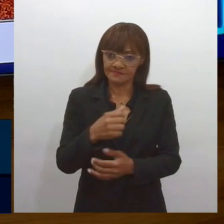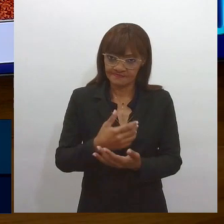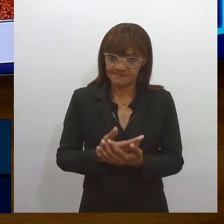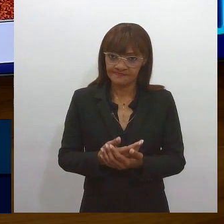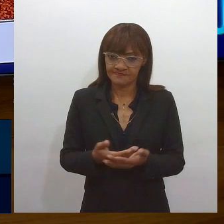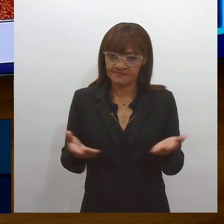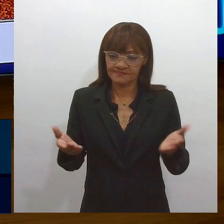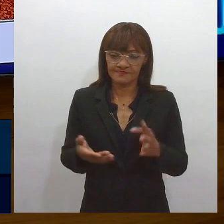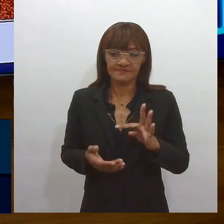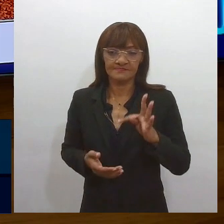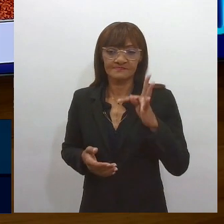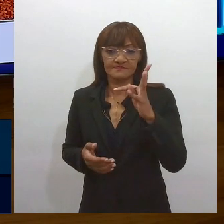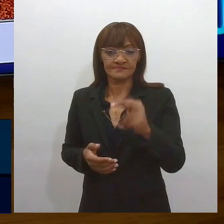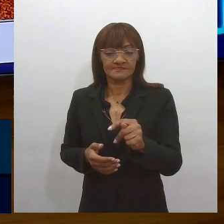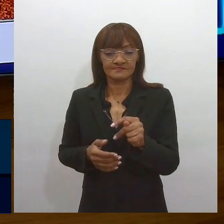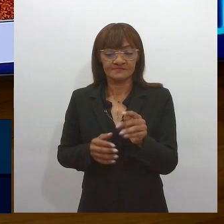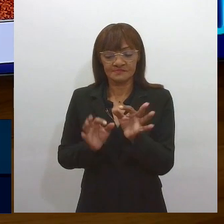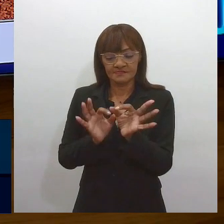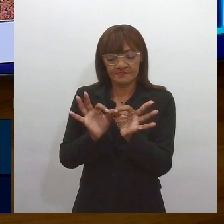de